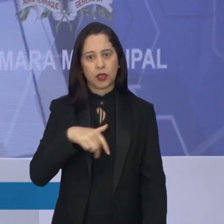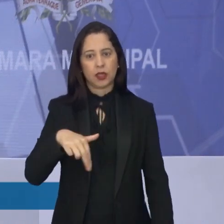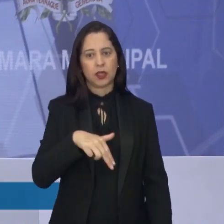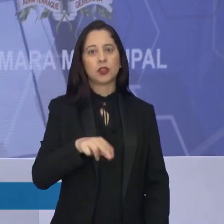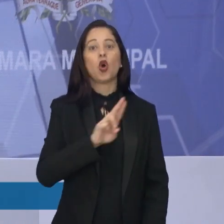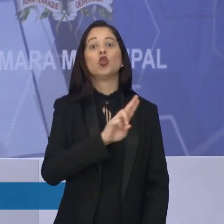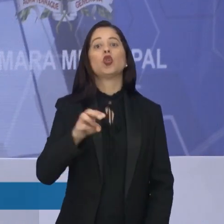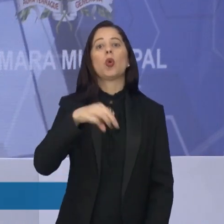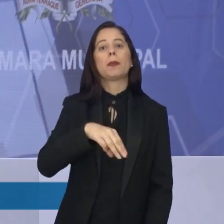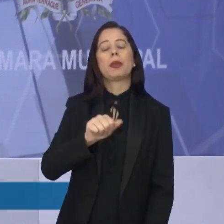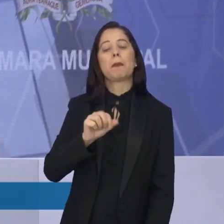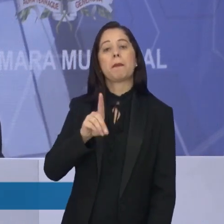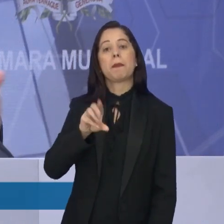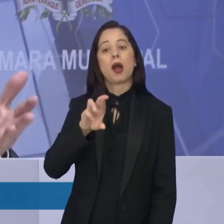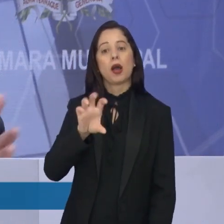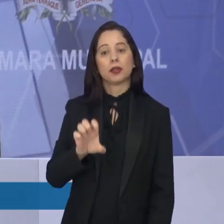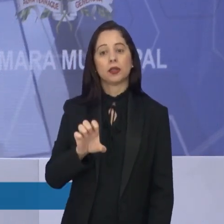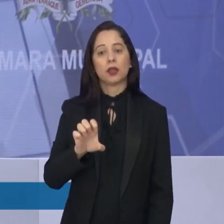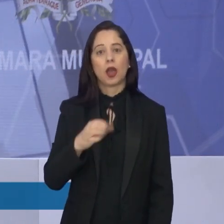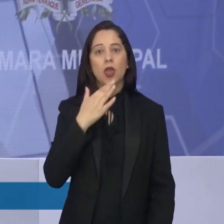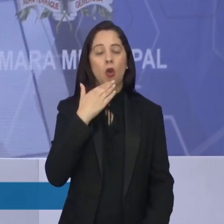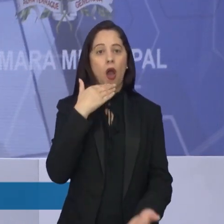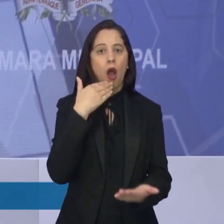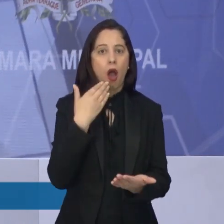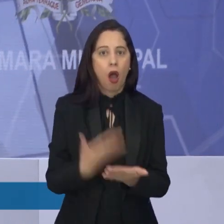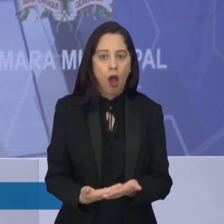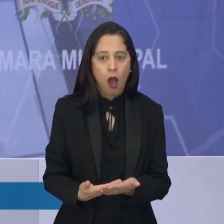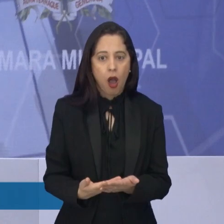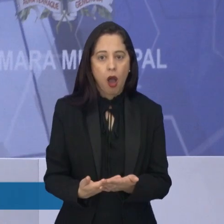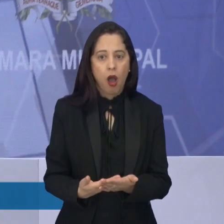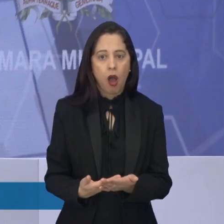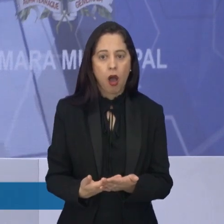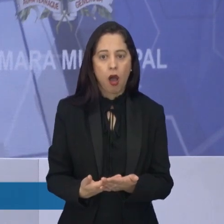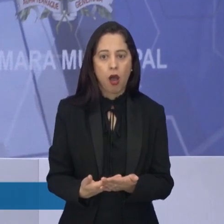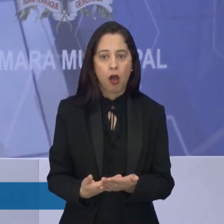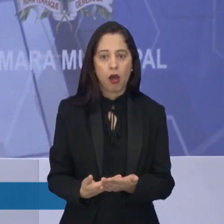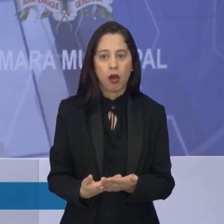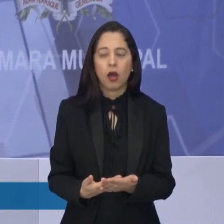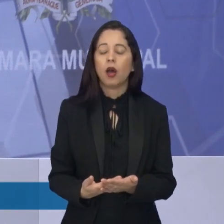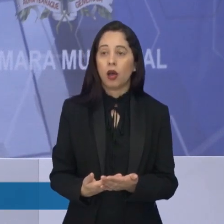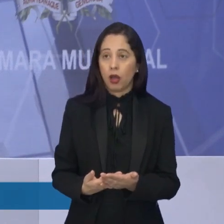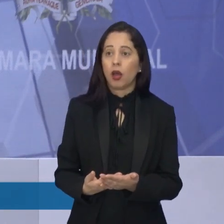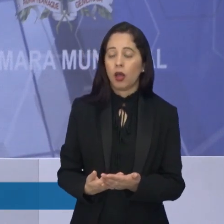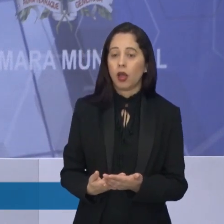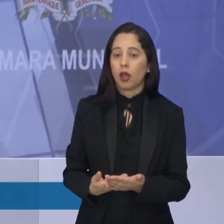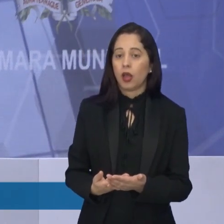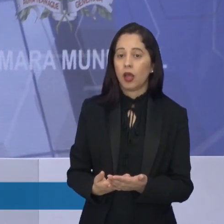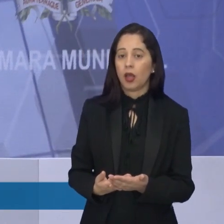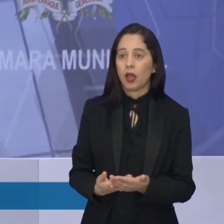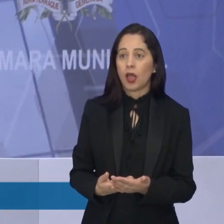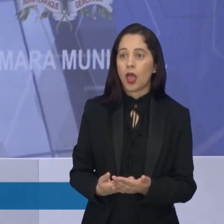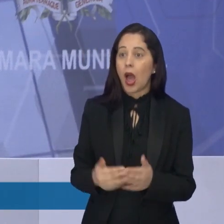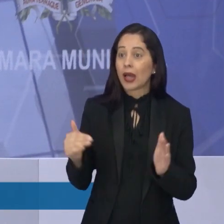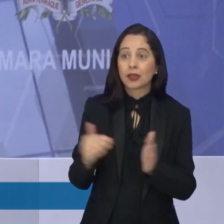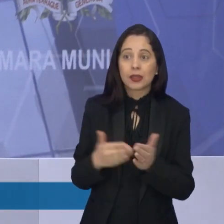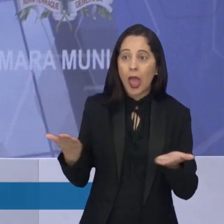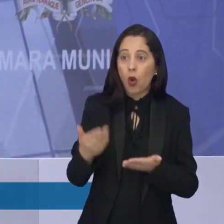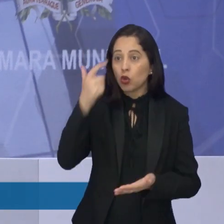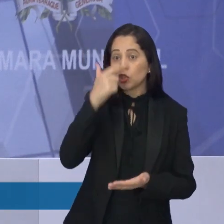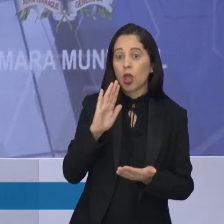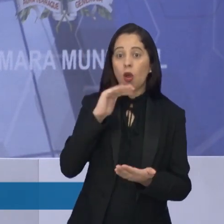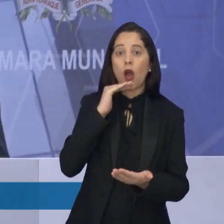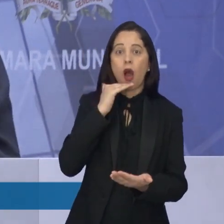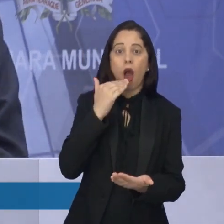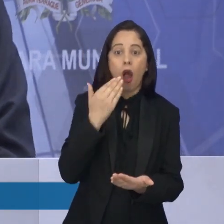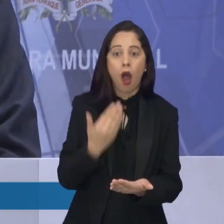Madre Teresa, o meu queixo caiu. E talvez, Amélia, eu possa dizer que eu estou procurando meu queixo até hoje, porque